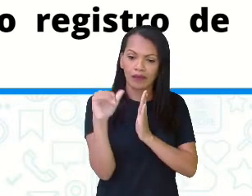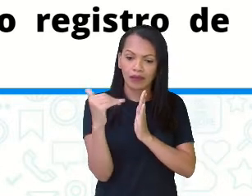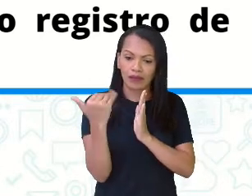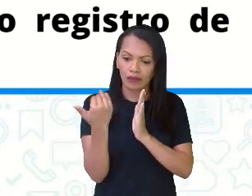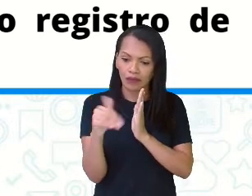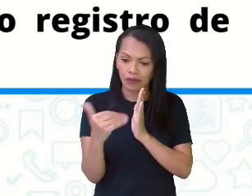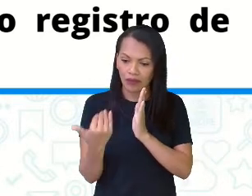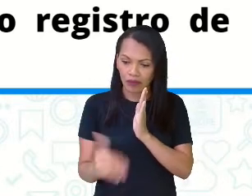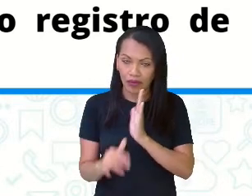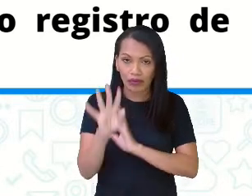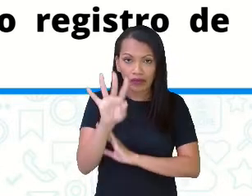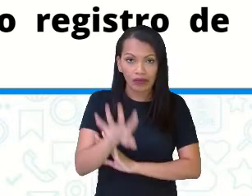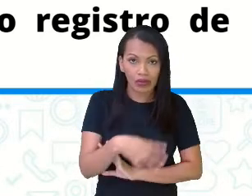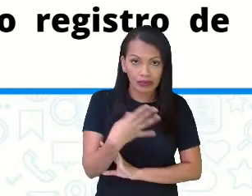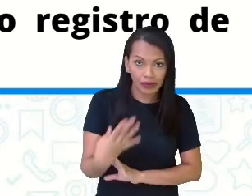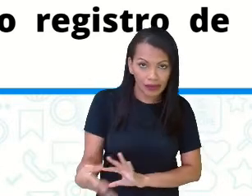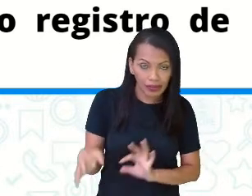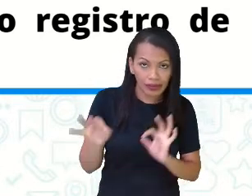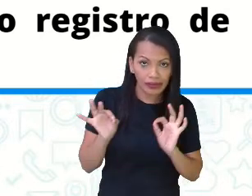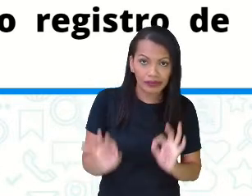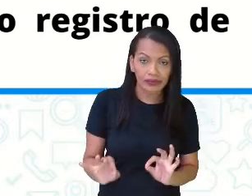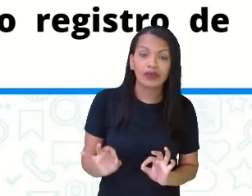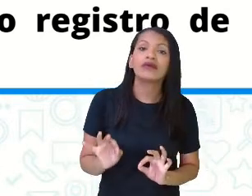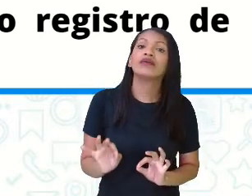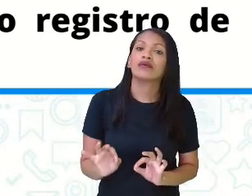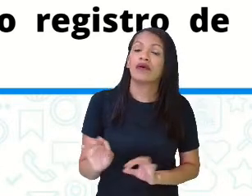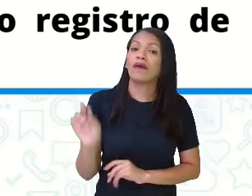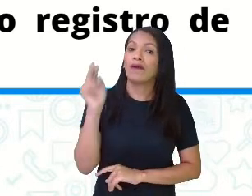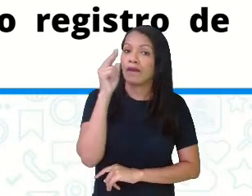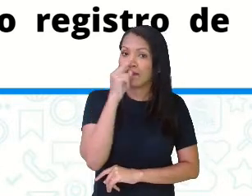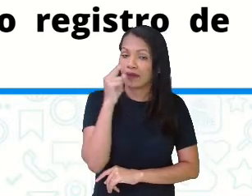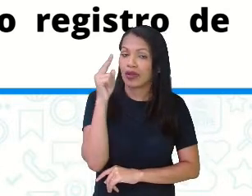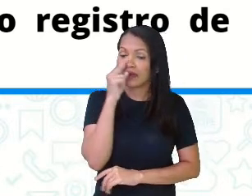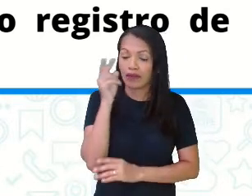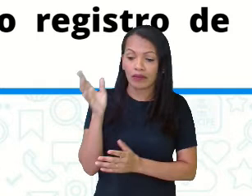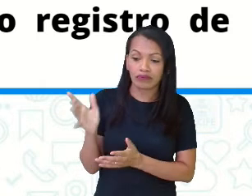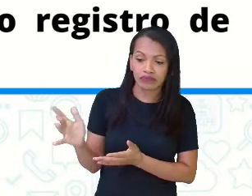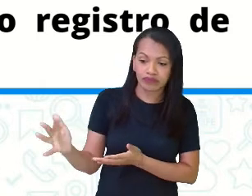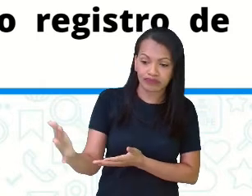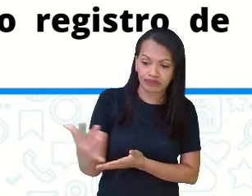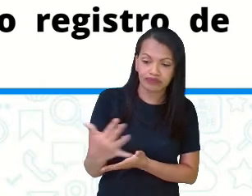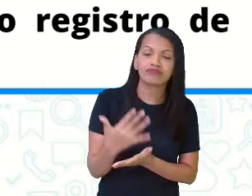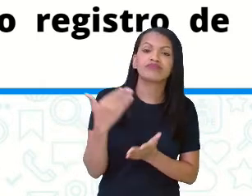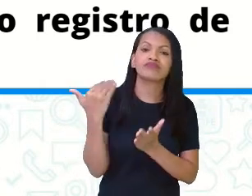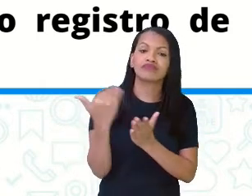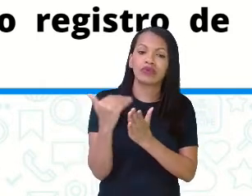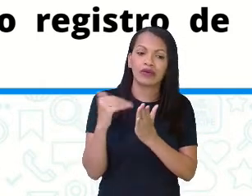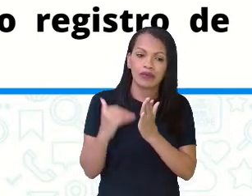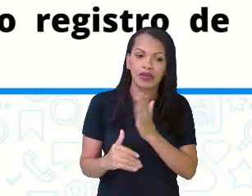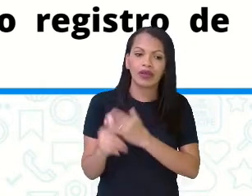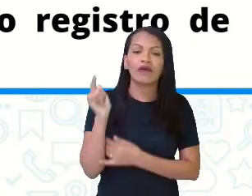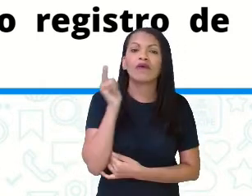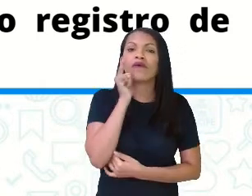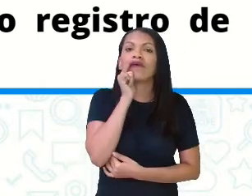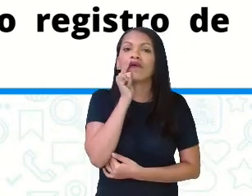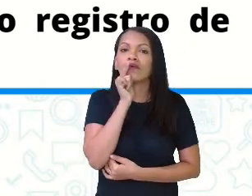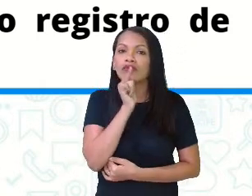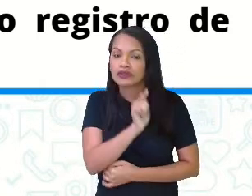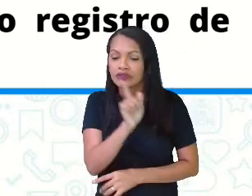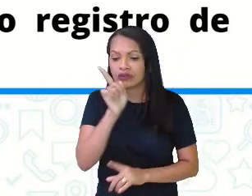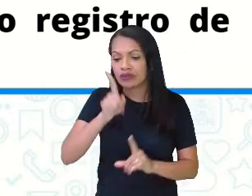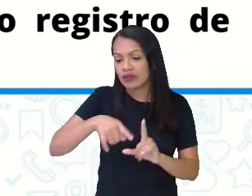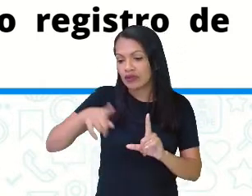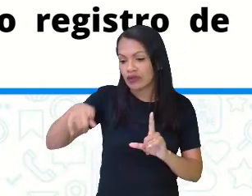a partir de uma tabela. E com os mesmos dados eu também consigo colocar nos gráficos.